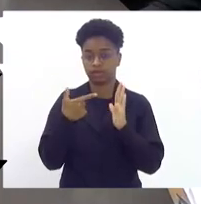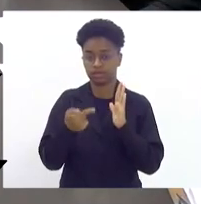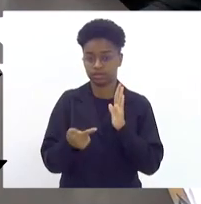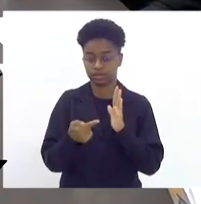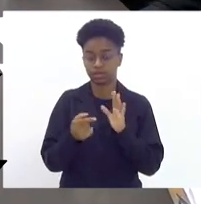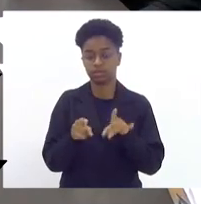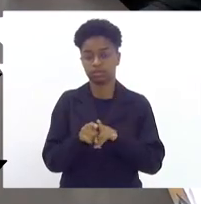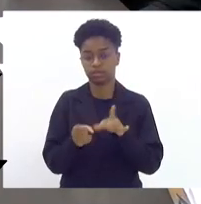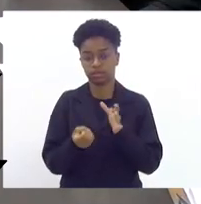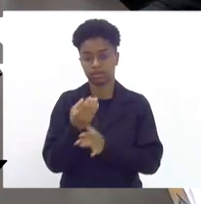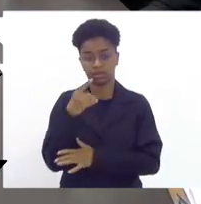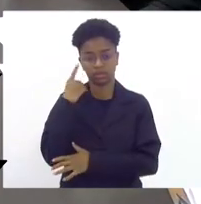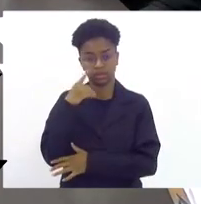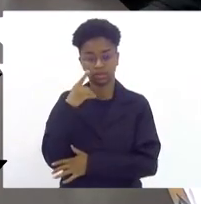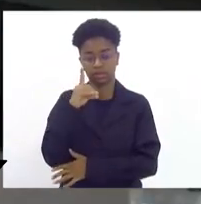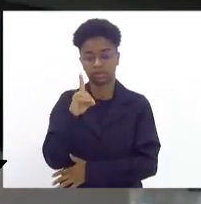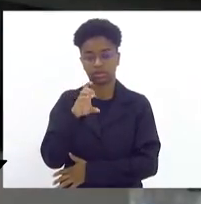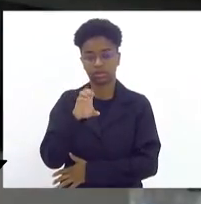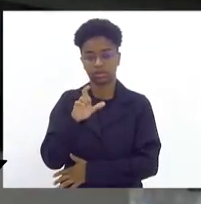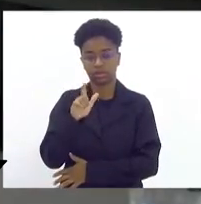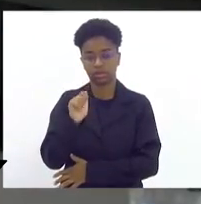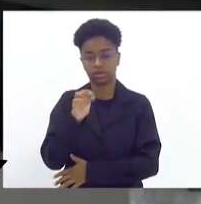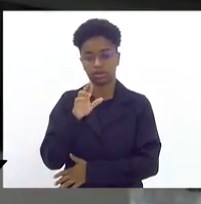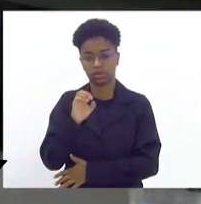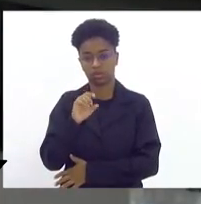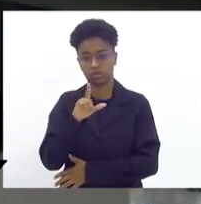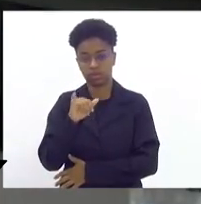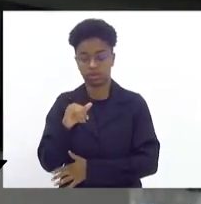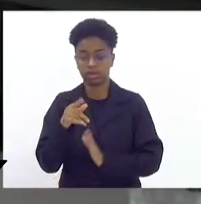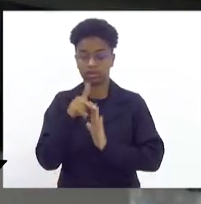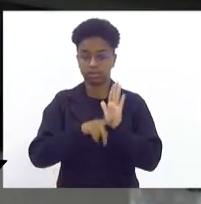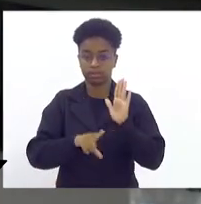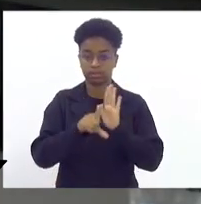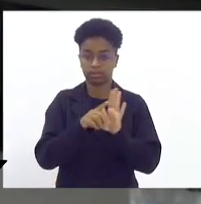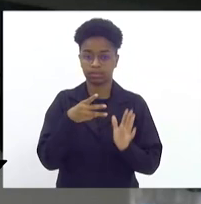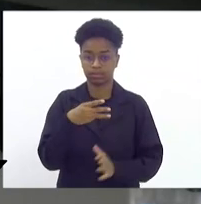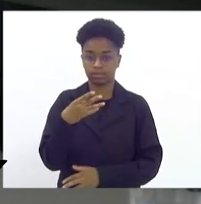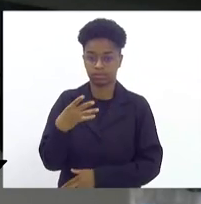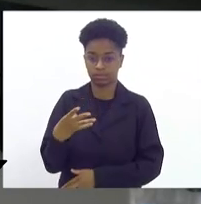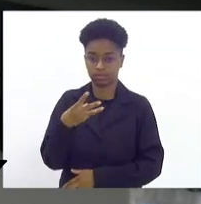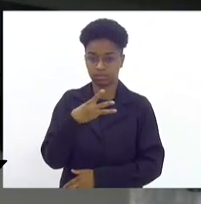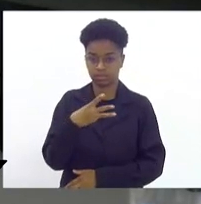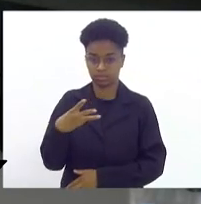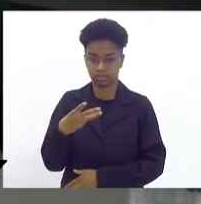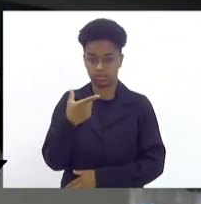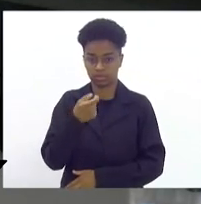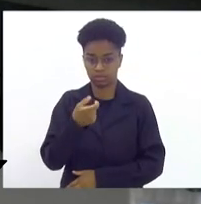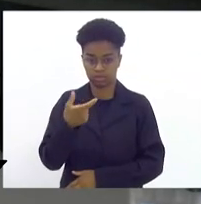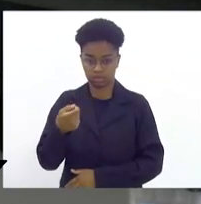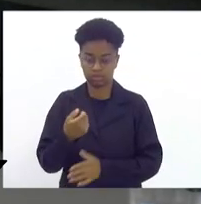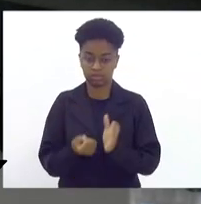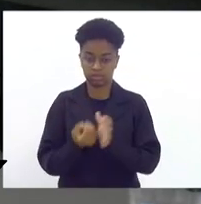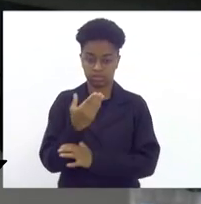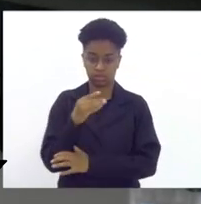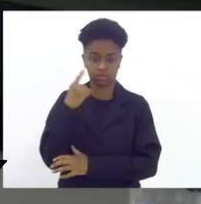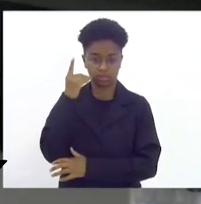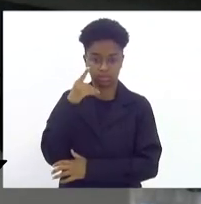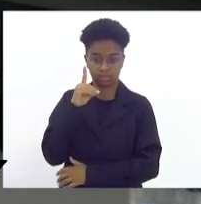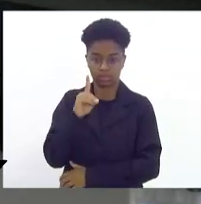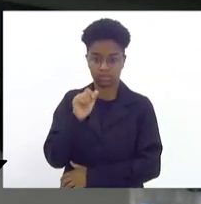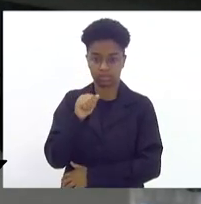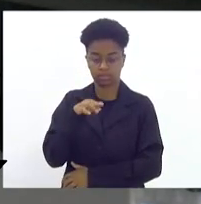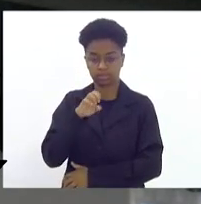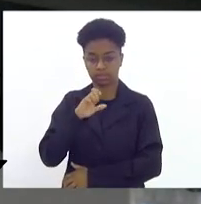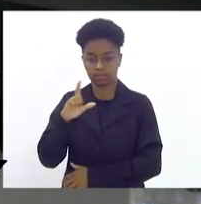de autoria do deputado Guilherme Delaroli. Projeto de lei 3433 de 2020, de autoria do deputado Daniel Librelon, que